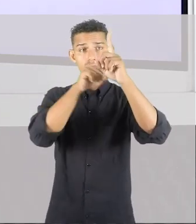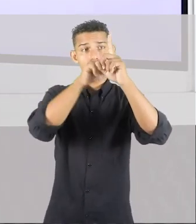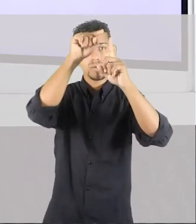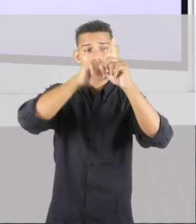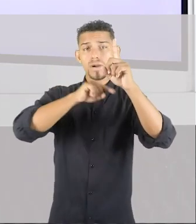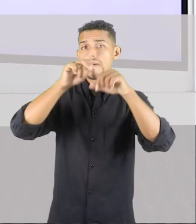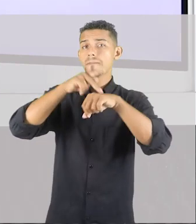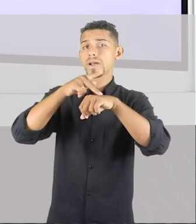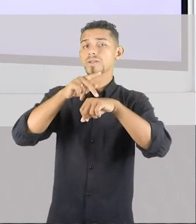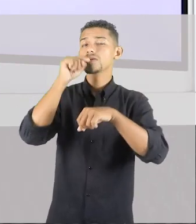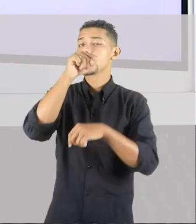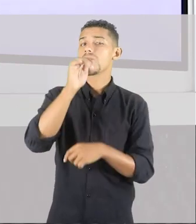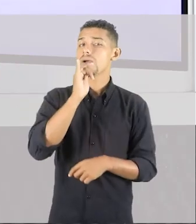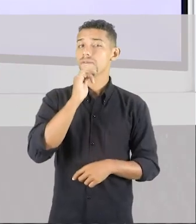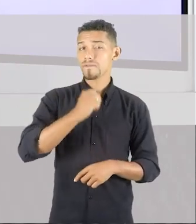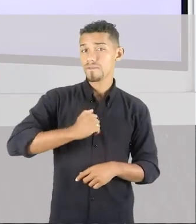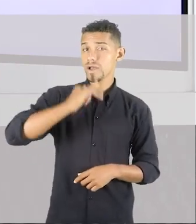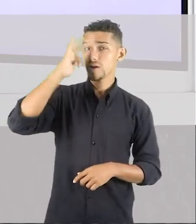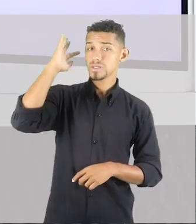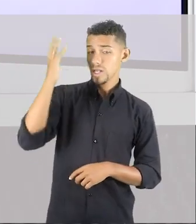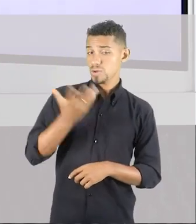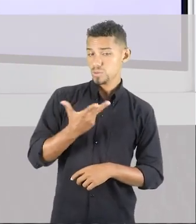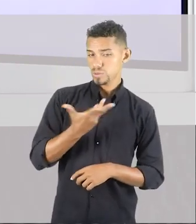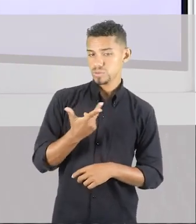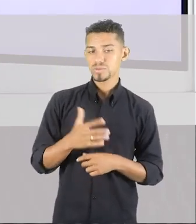campo magnético. Esse é o ângulo, tá?